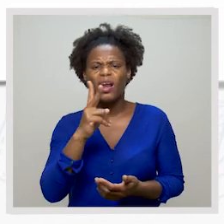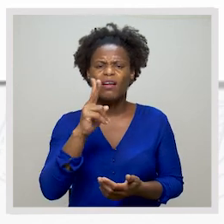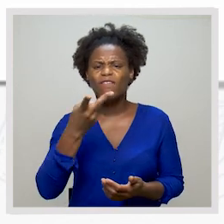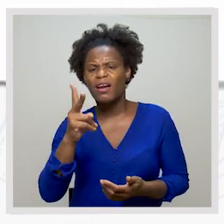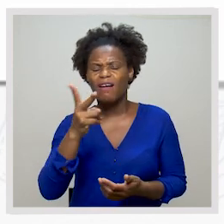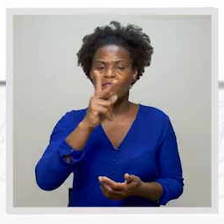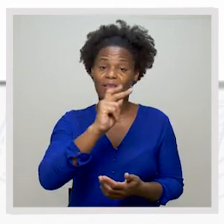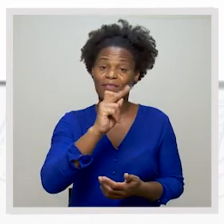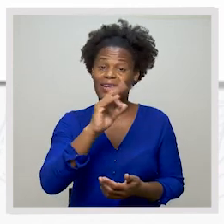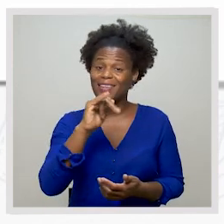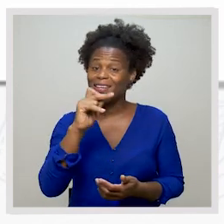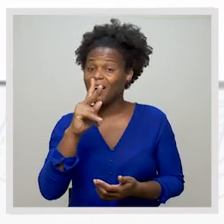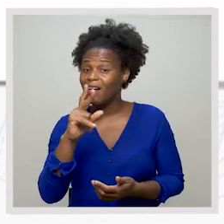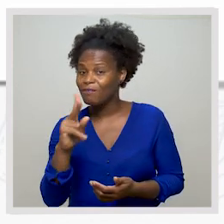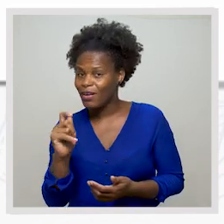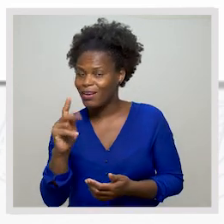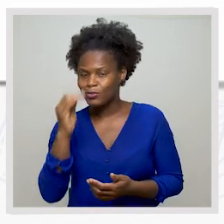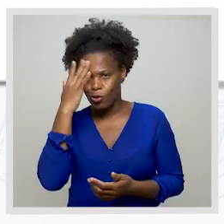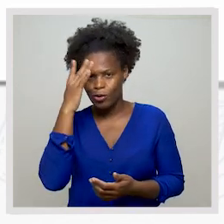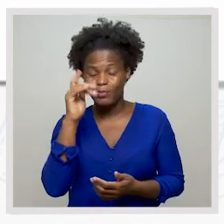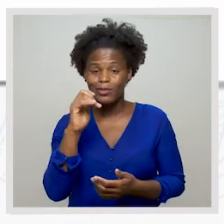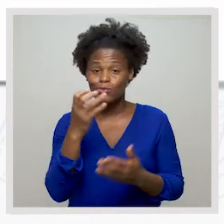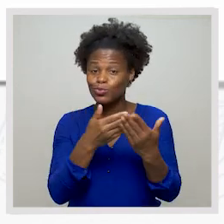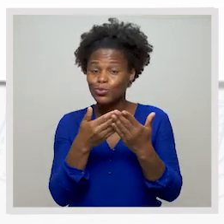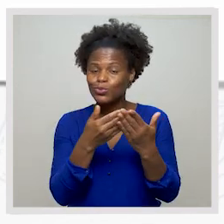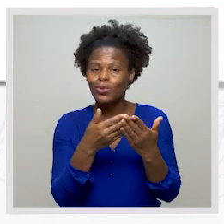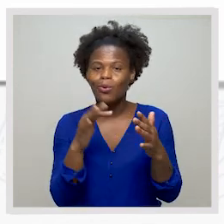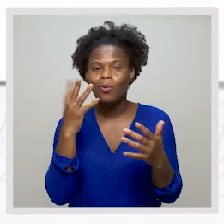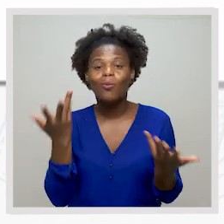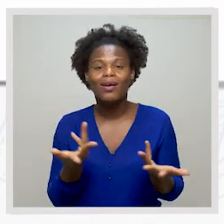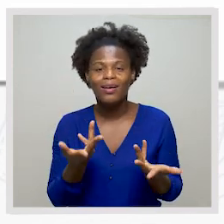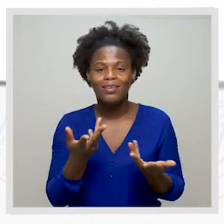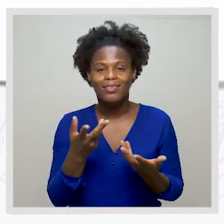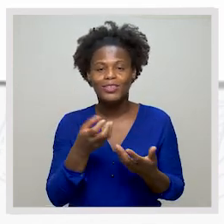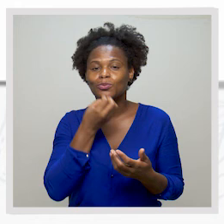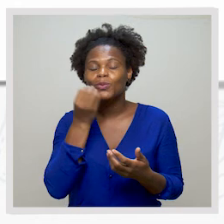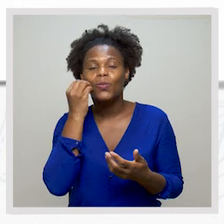a variável estatística em estudo? Classifica.